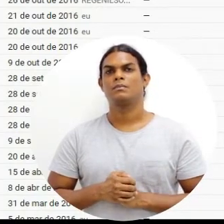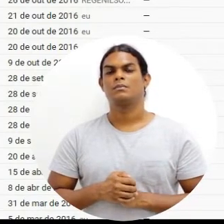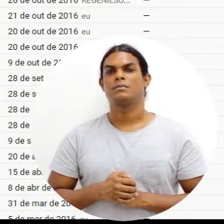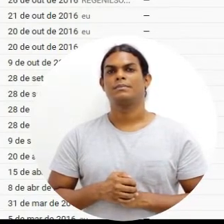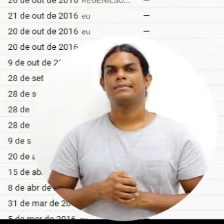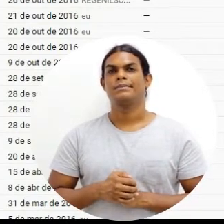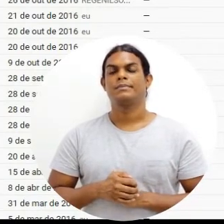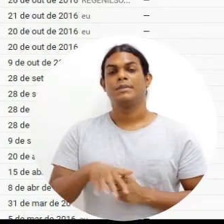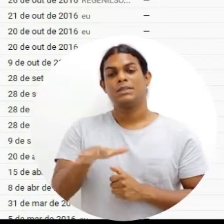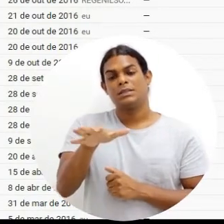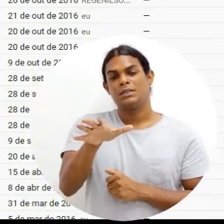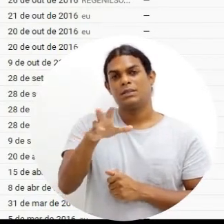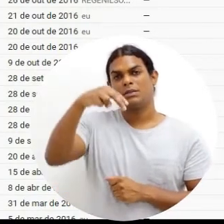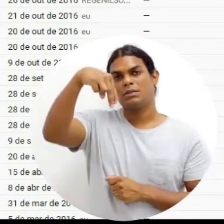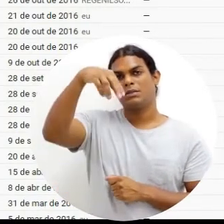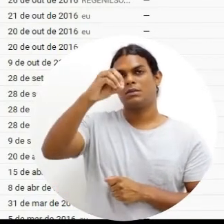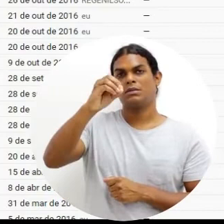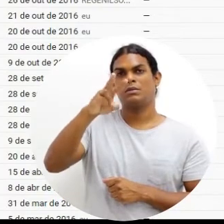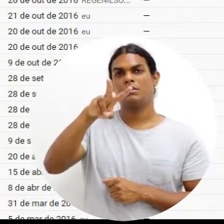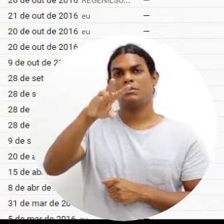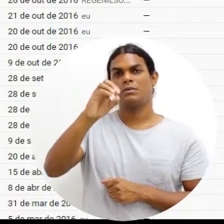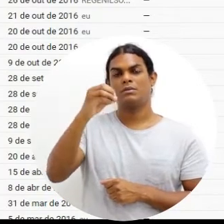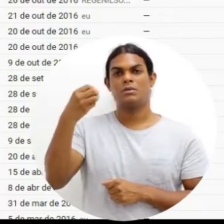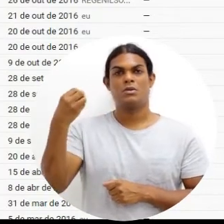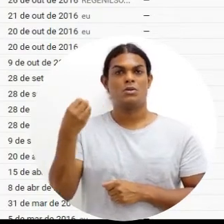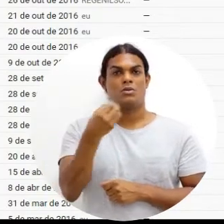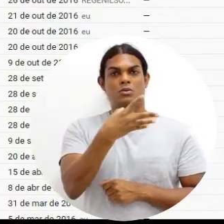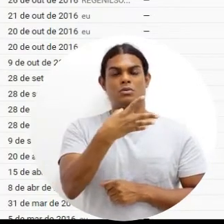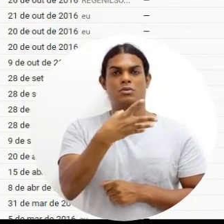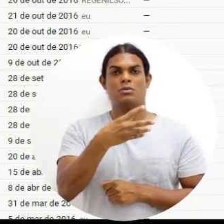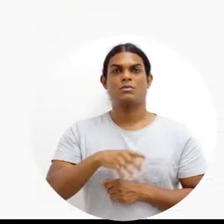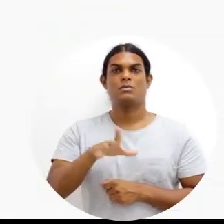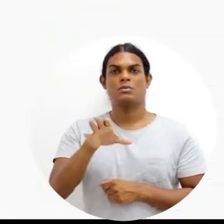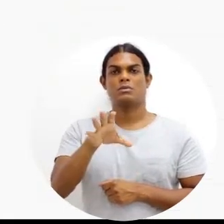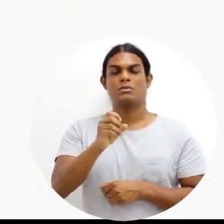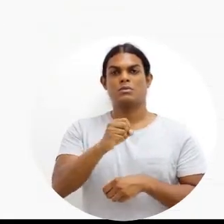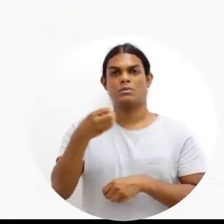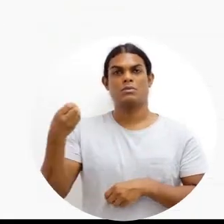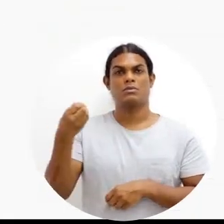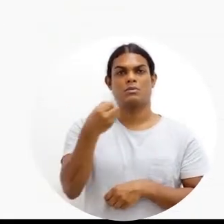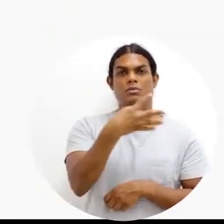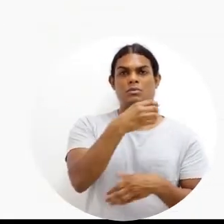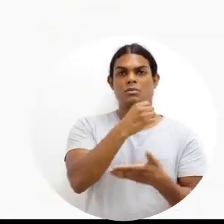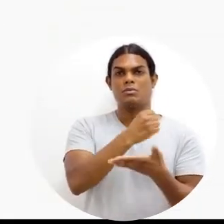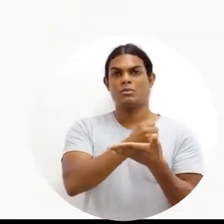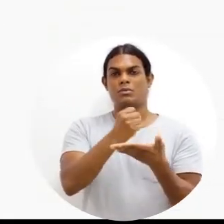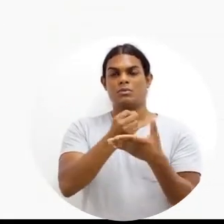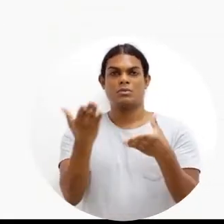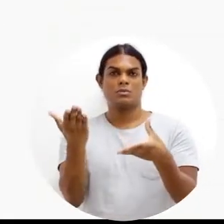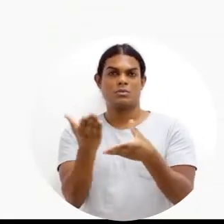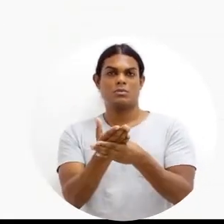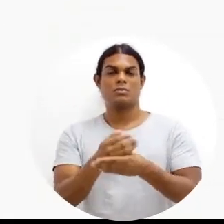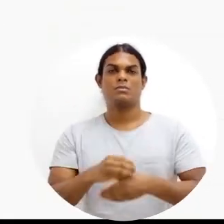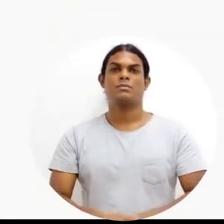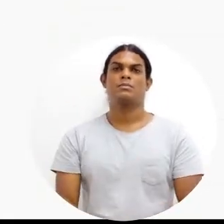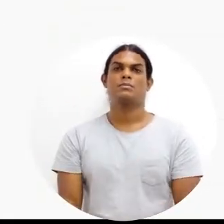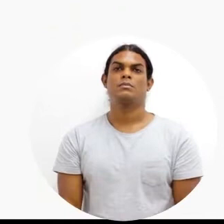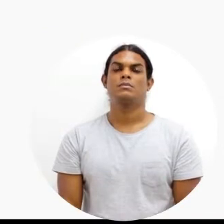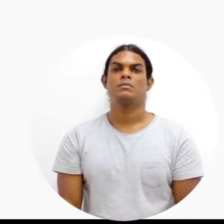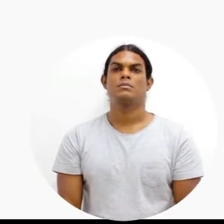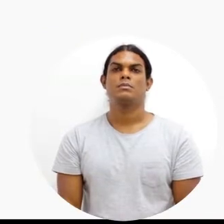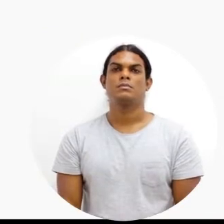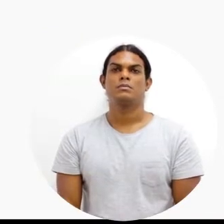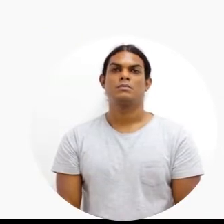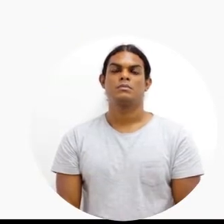vai abrir uma nova página e você vai criar um novo documento, que vai ser esse documento em branco que você vai criar.